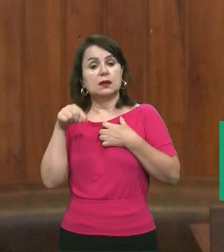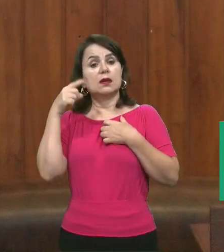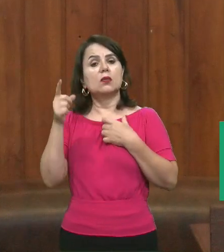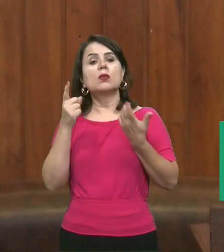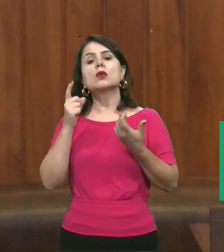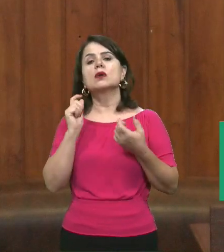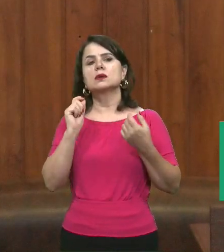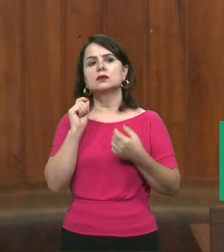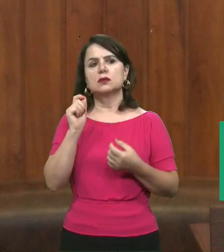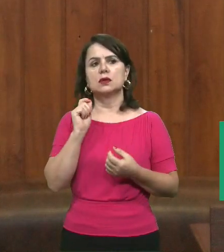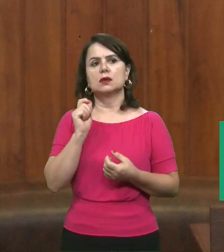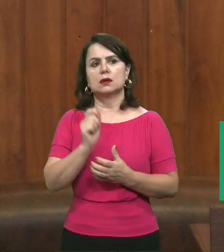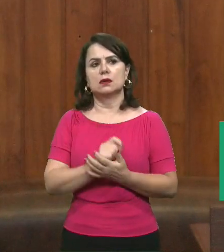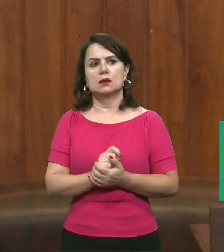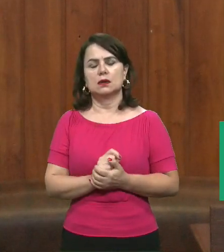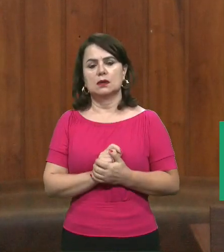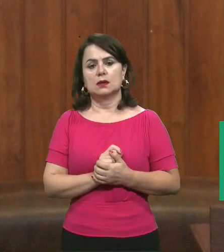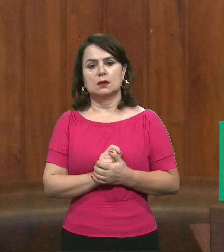tem experiência daqui?